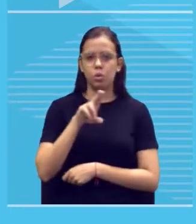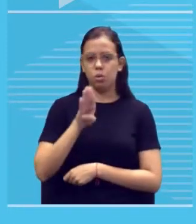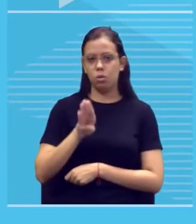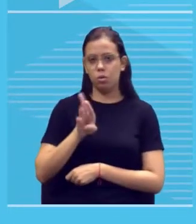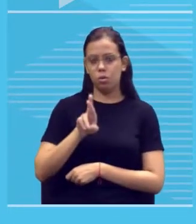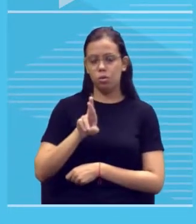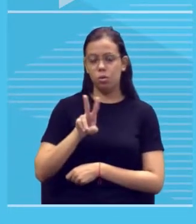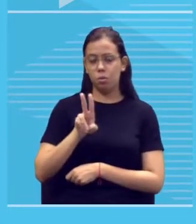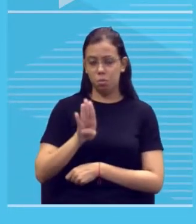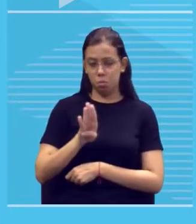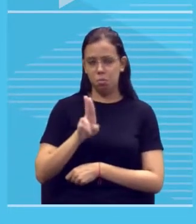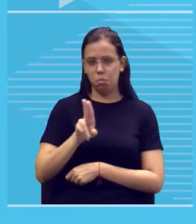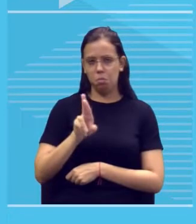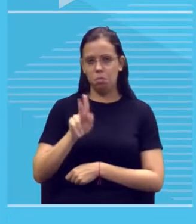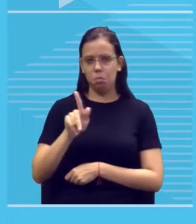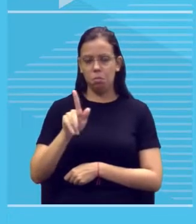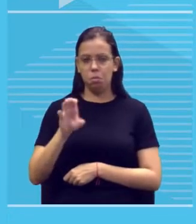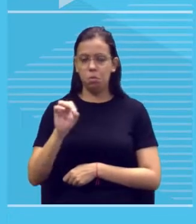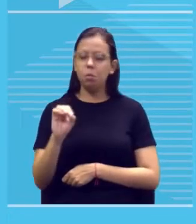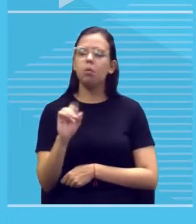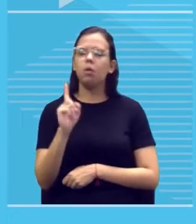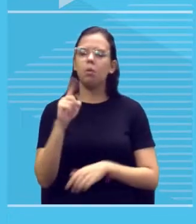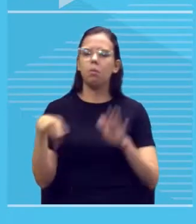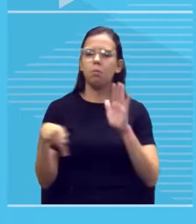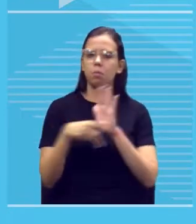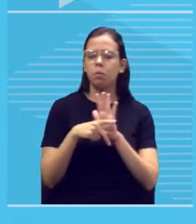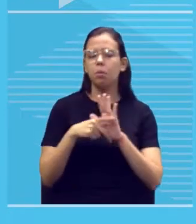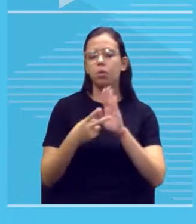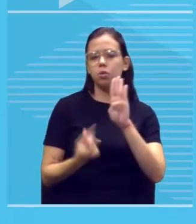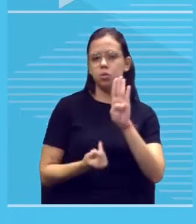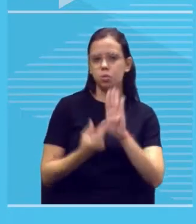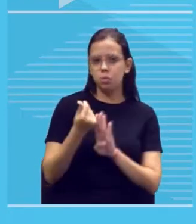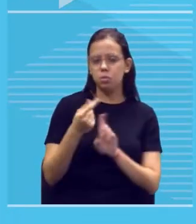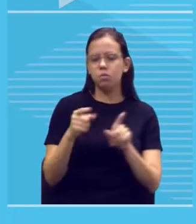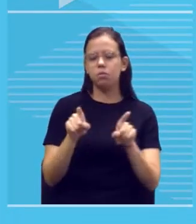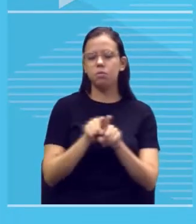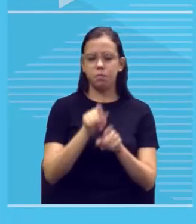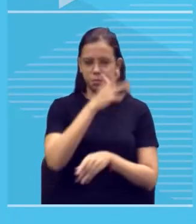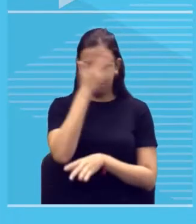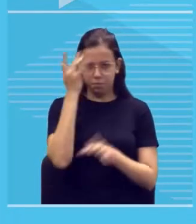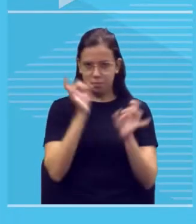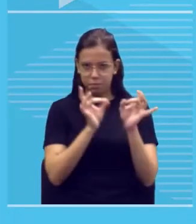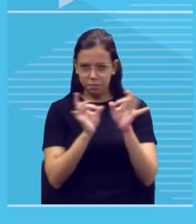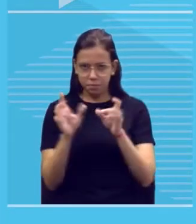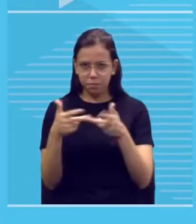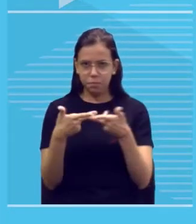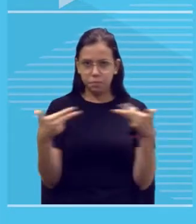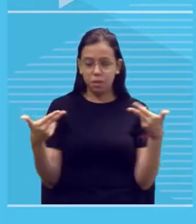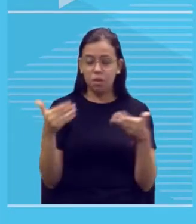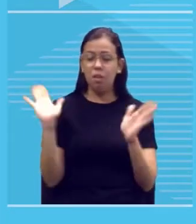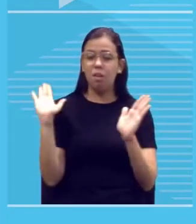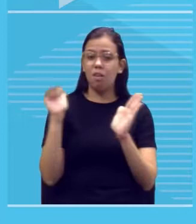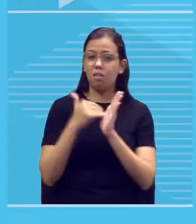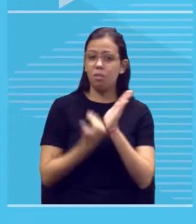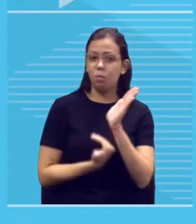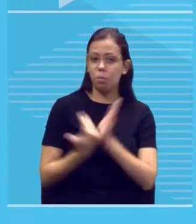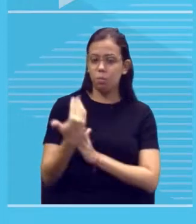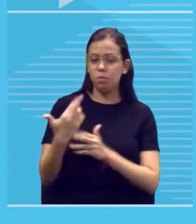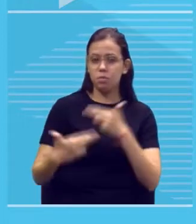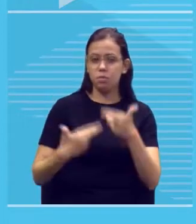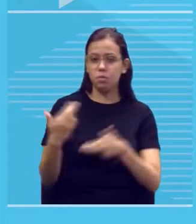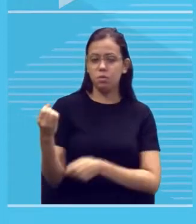onde estavam os Burgos estavam os burgueses os Comerciantes até o início do renascimento